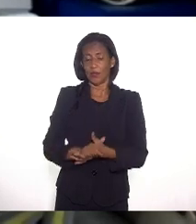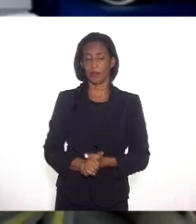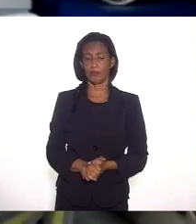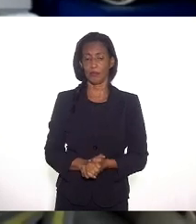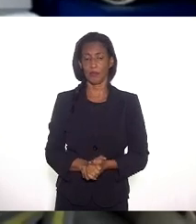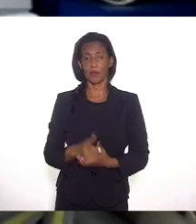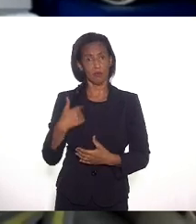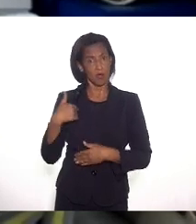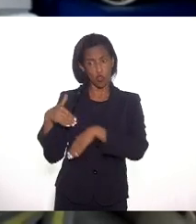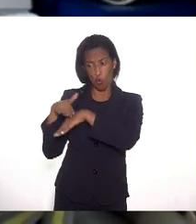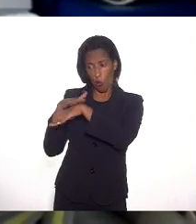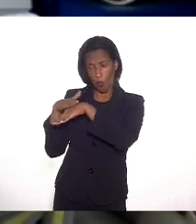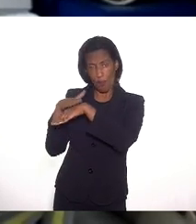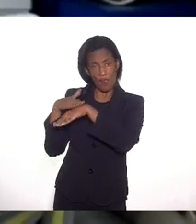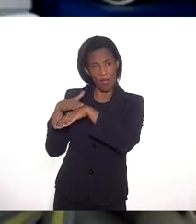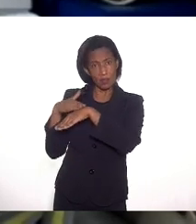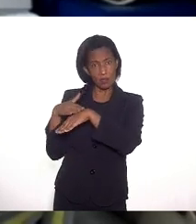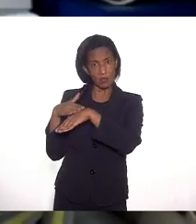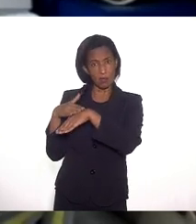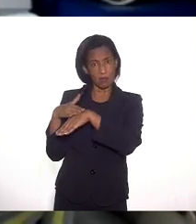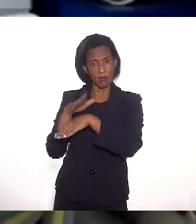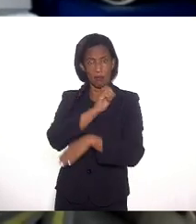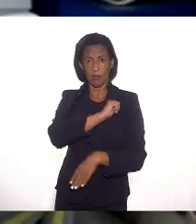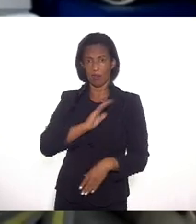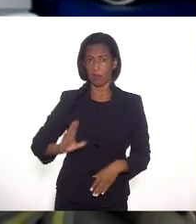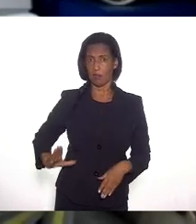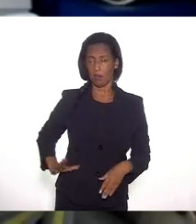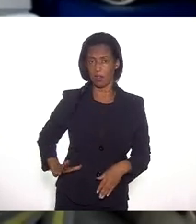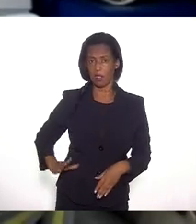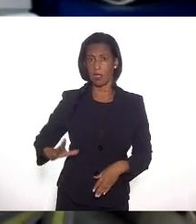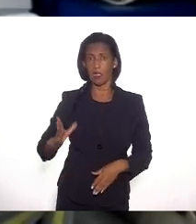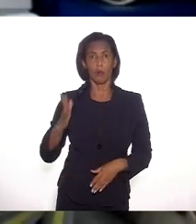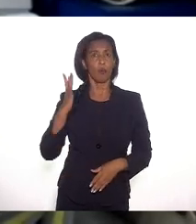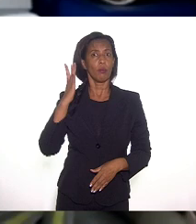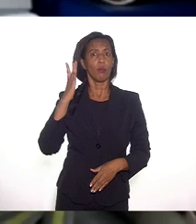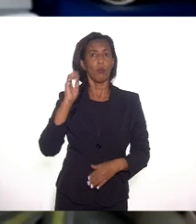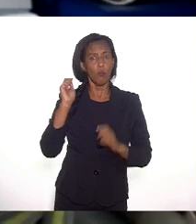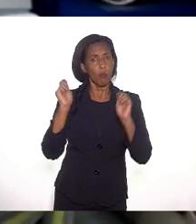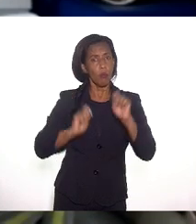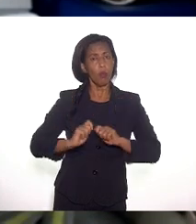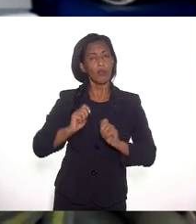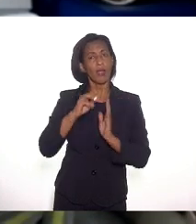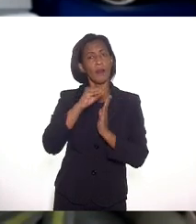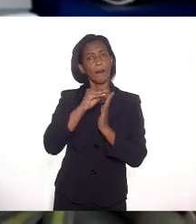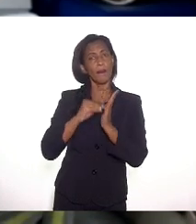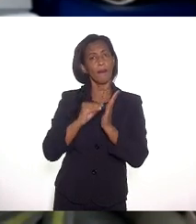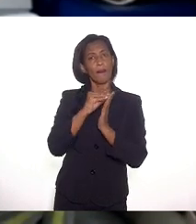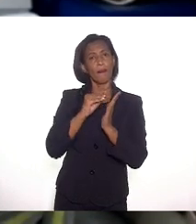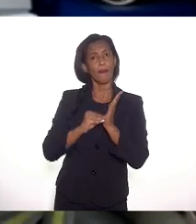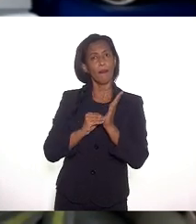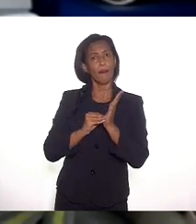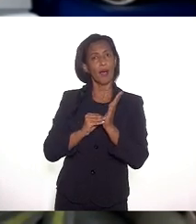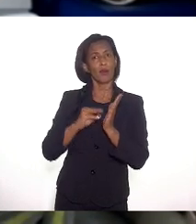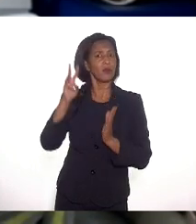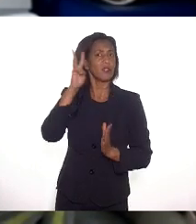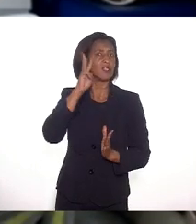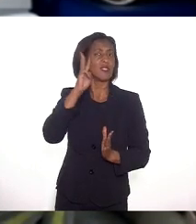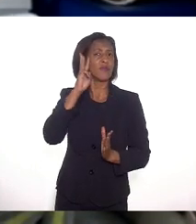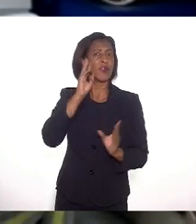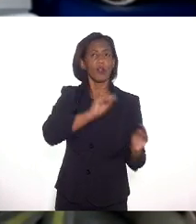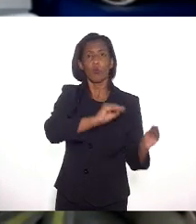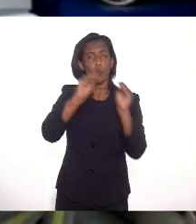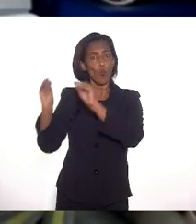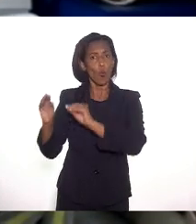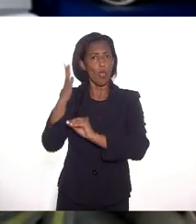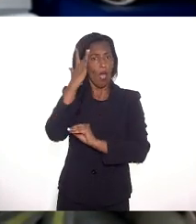A gente conversa com o André para botar na pauta de terça-feira. Né? Retira de pauta amanhã, bota na pauta de